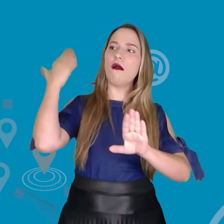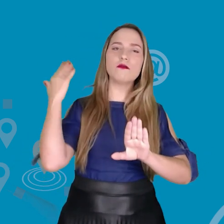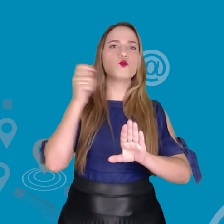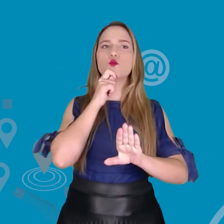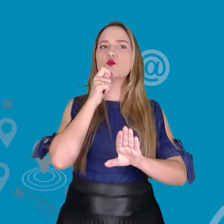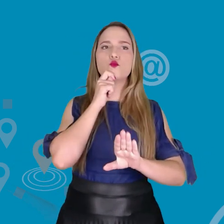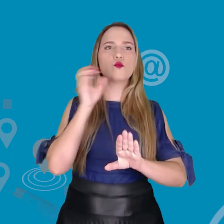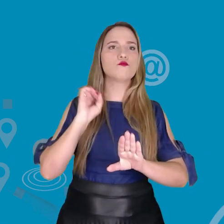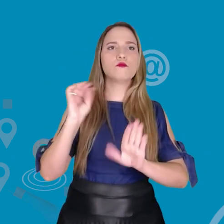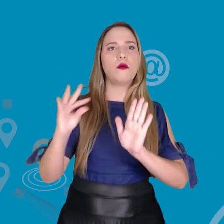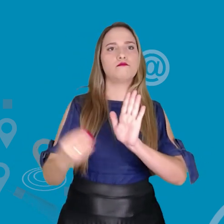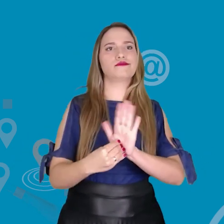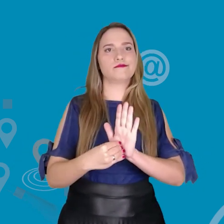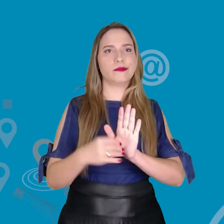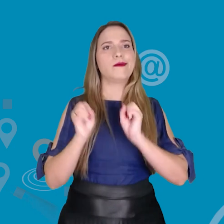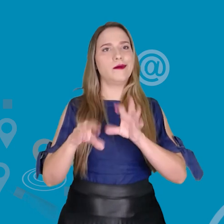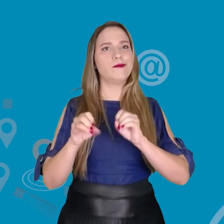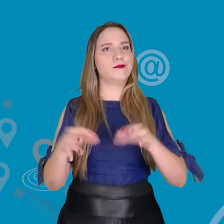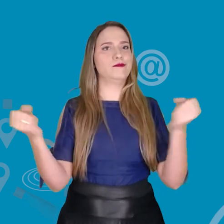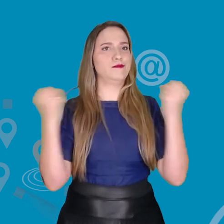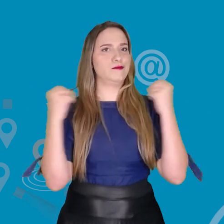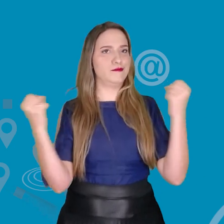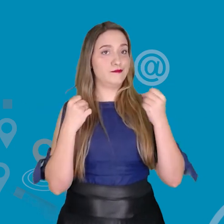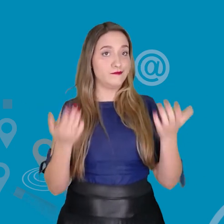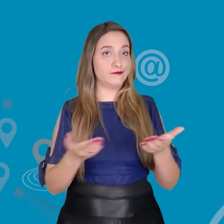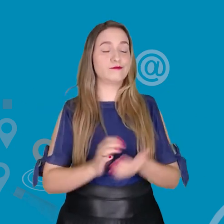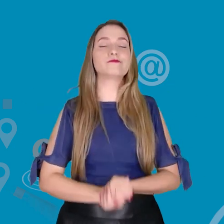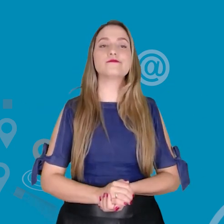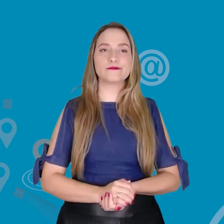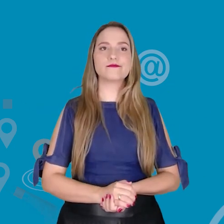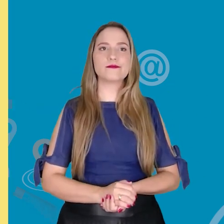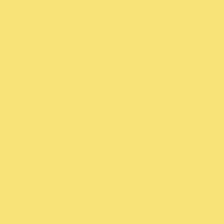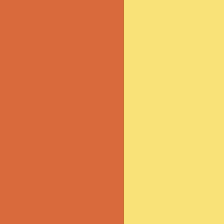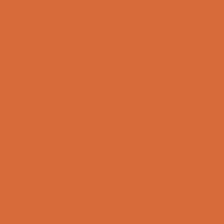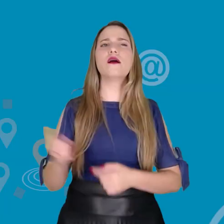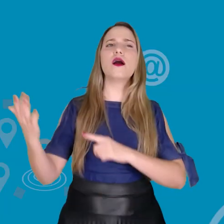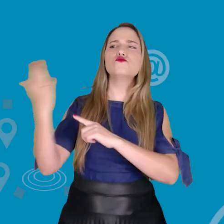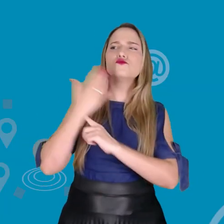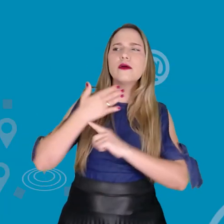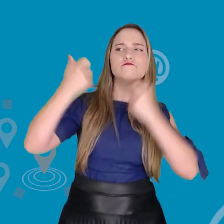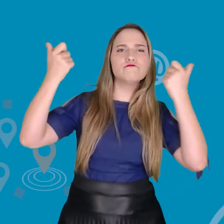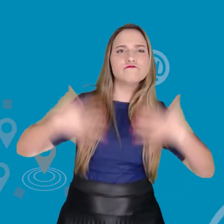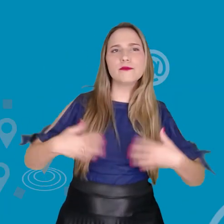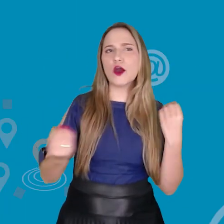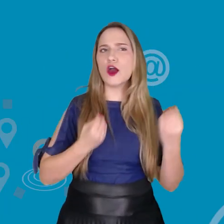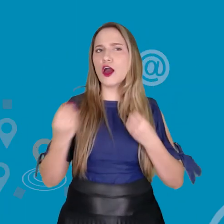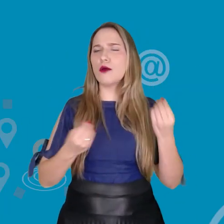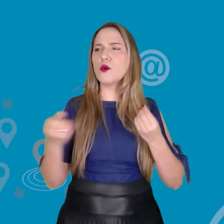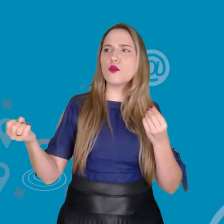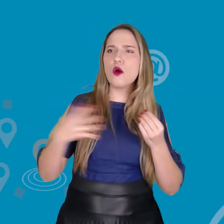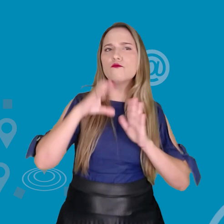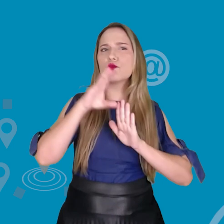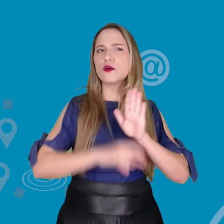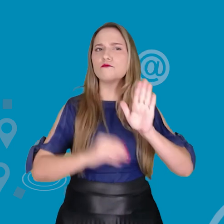que até então não eram contempladas nas aulas de educação física. E para nos ajudar